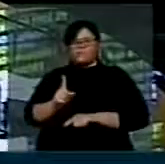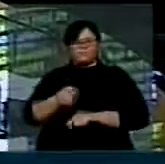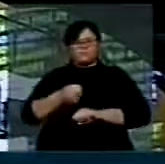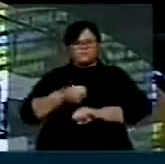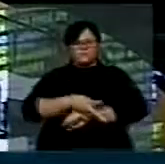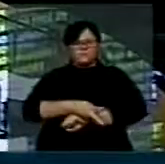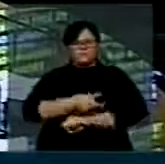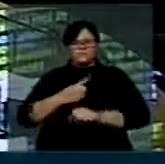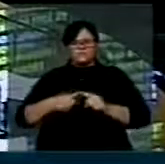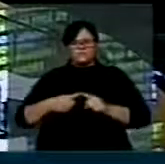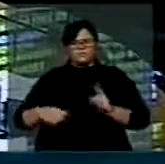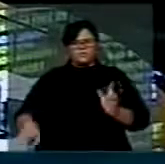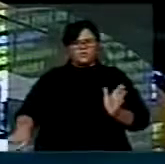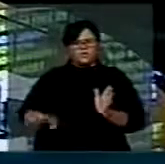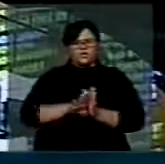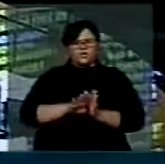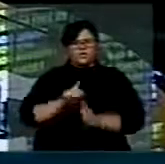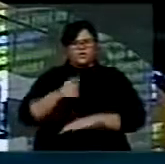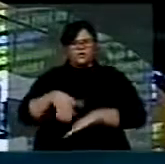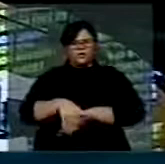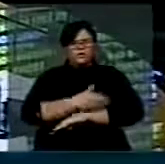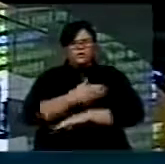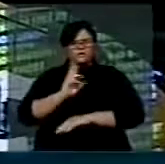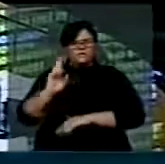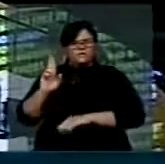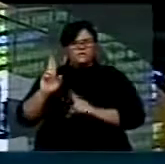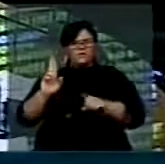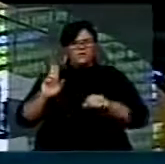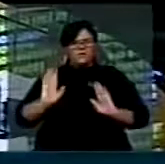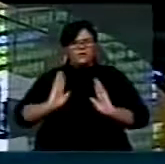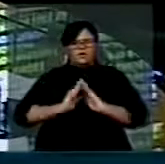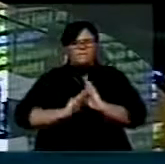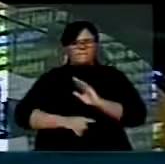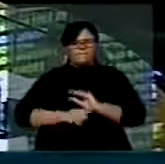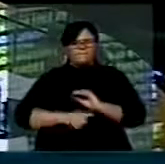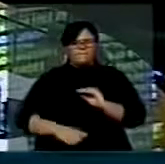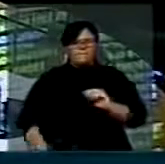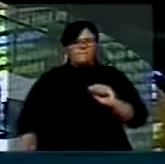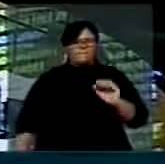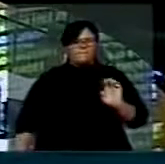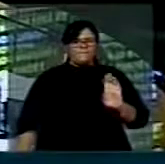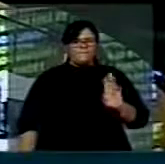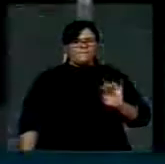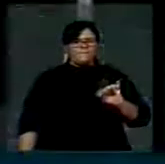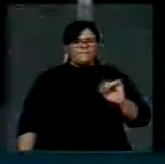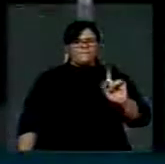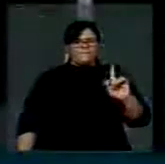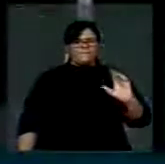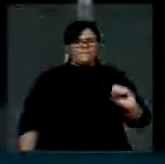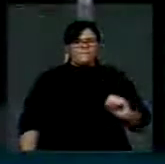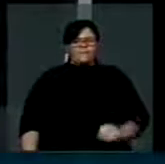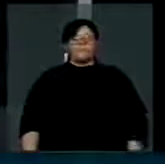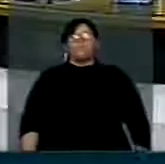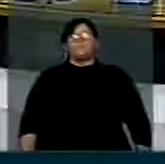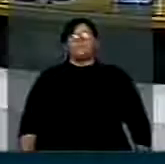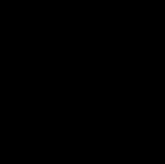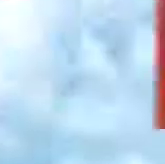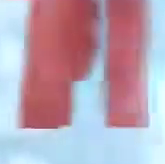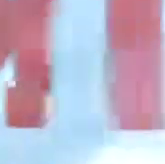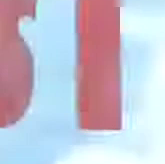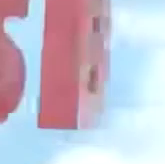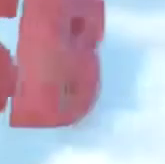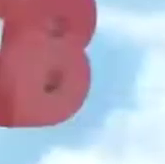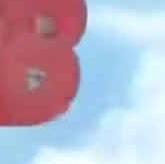chega e dá o endereço de referência, é um abrigo, e há um preconceito em relação a essas pessoas que moram em abrigo. Muito obrigado, senhor presidente.